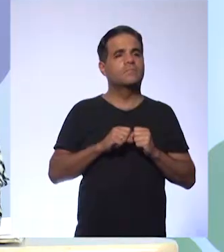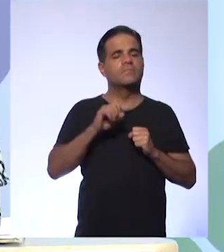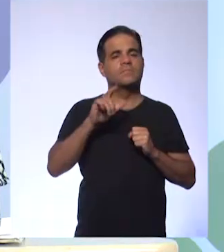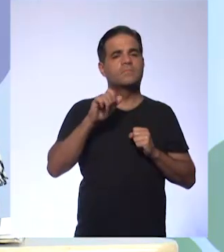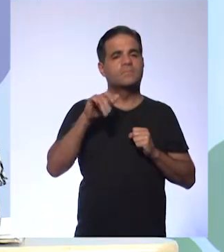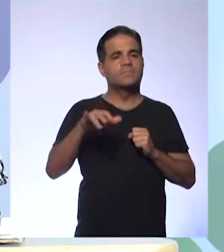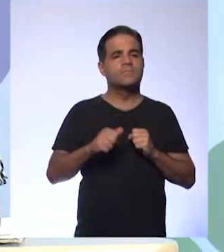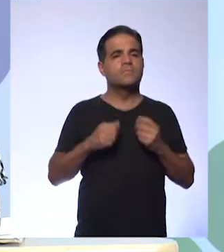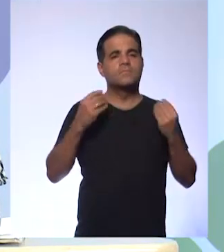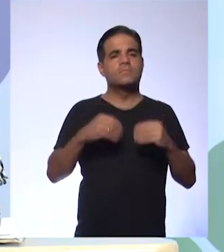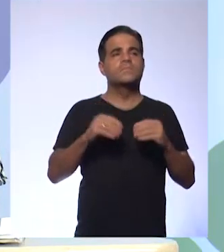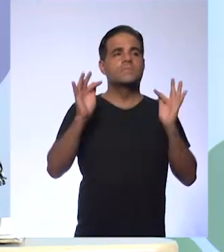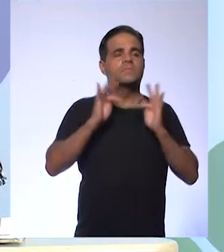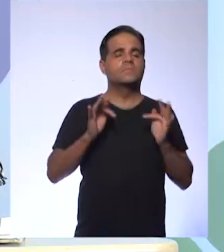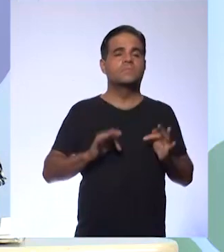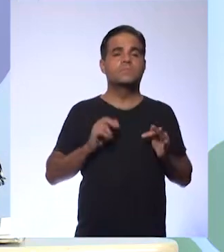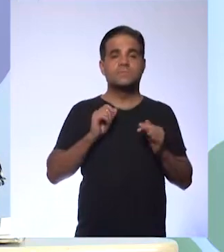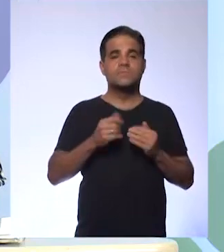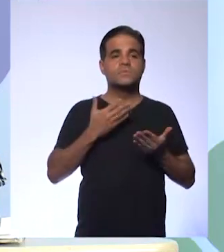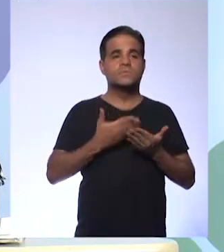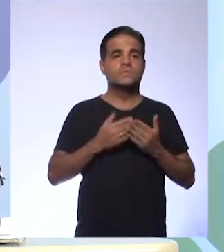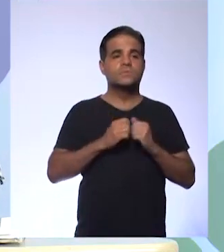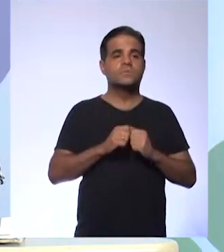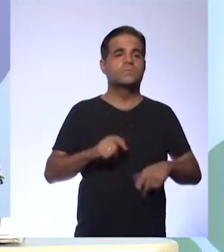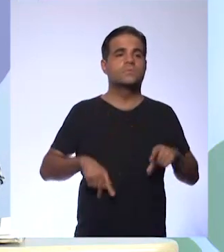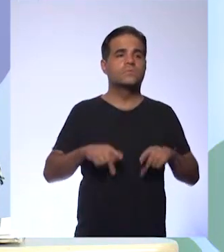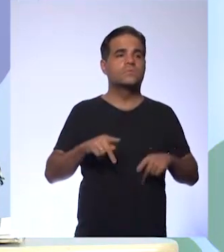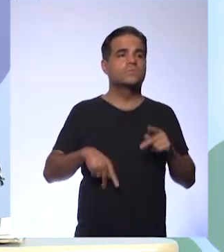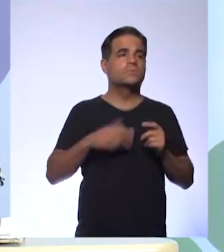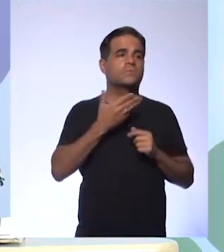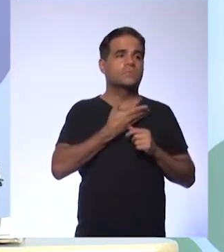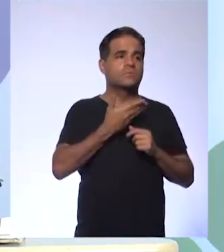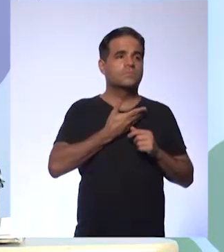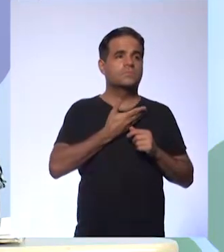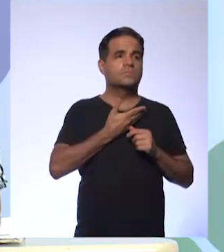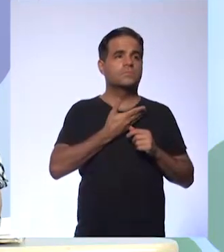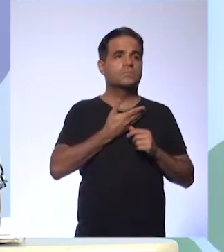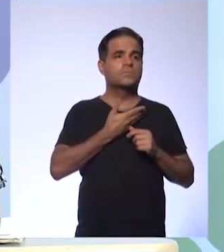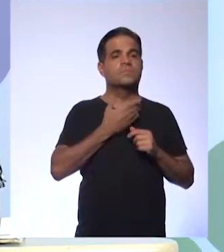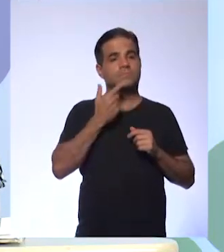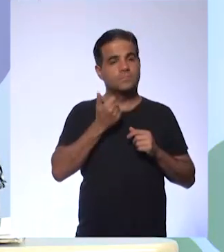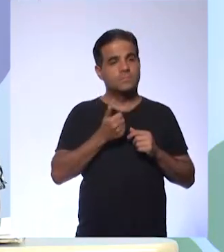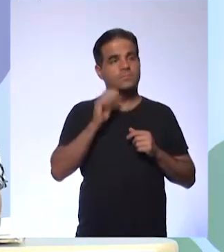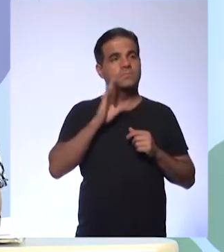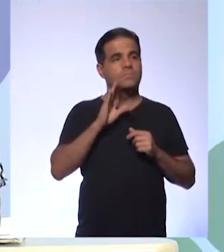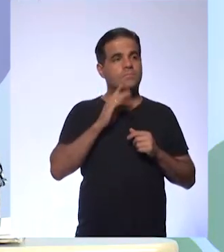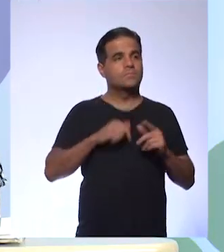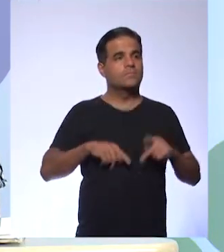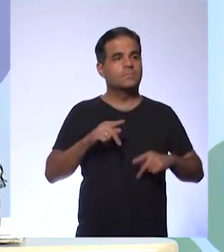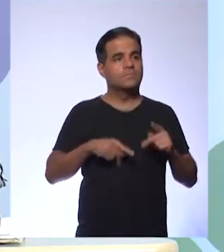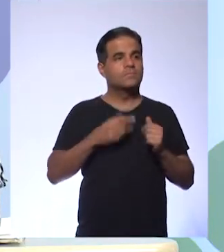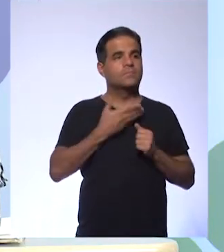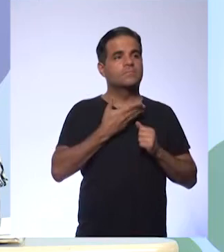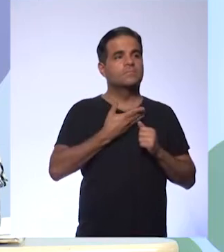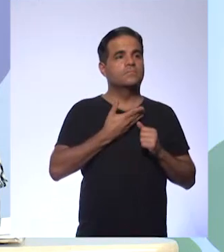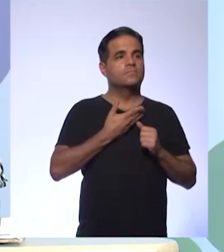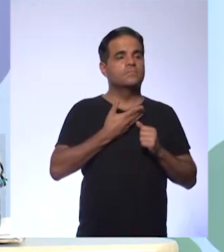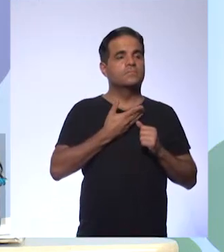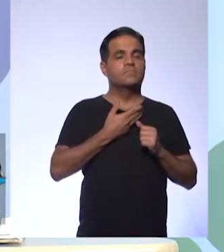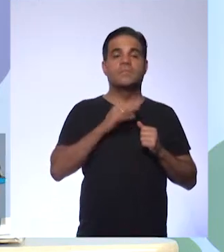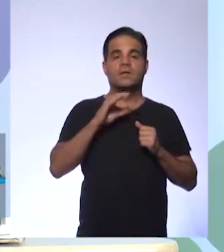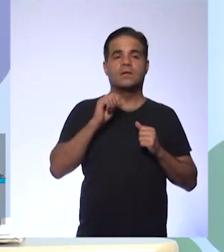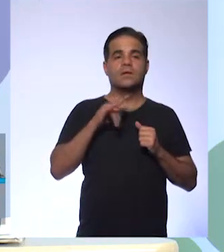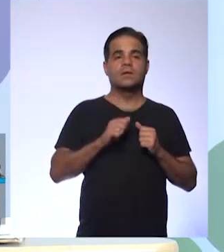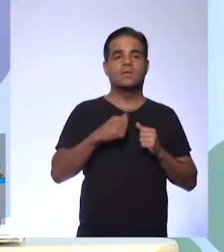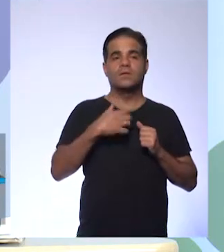Letícia colocou: eu fico feliz quando estou com meus primos e amigos. Legal. Devem ser legais seus primos. Que mais, Deia? A